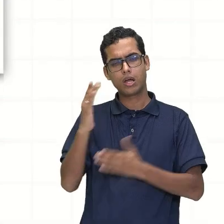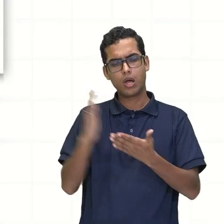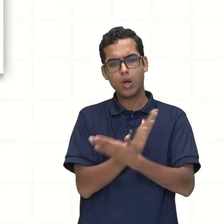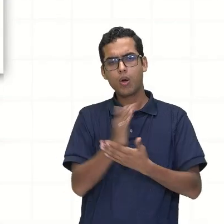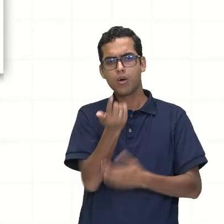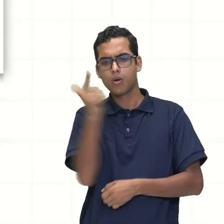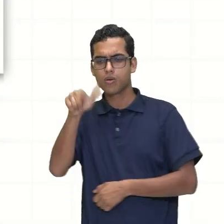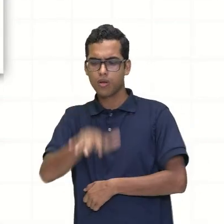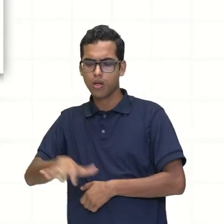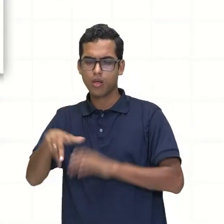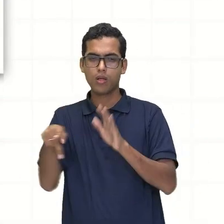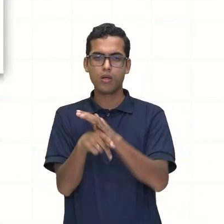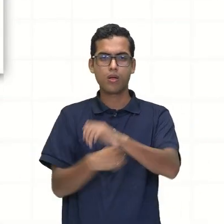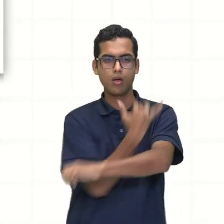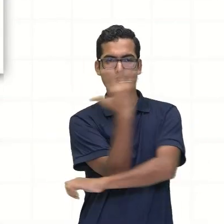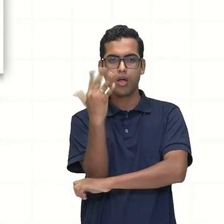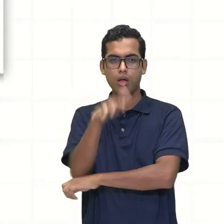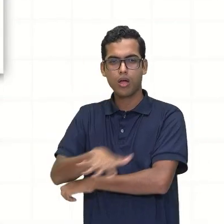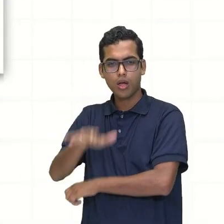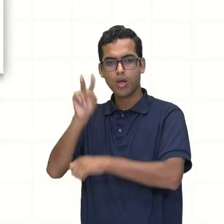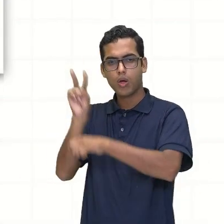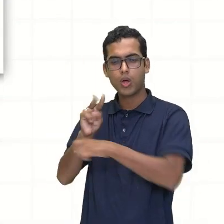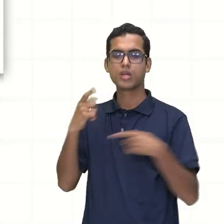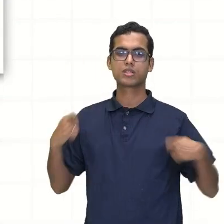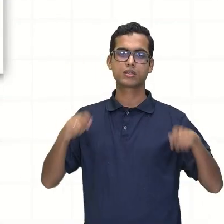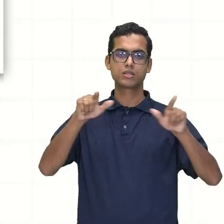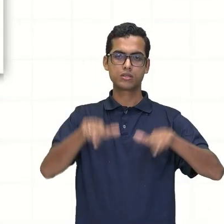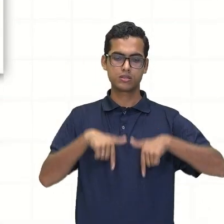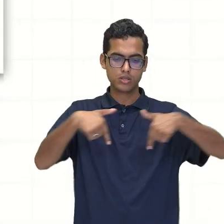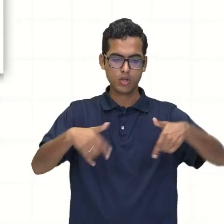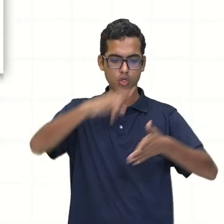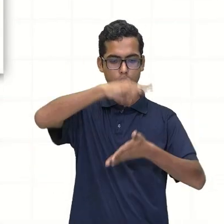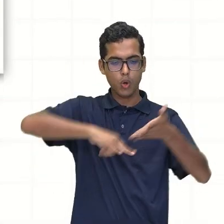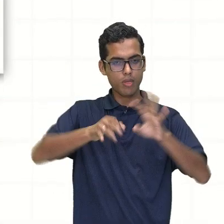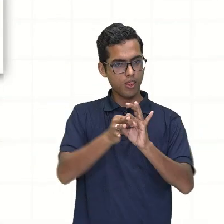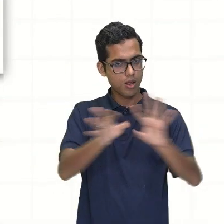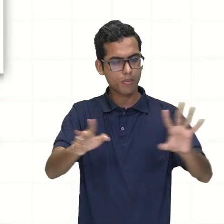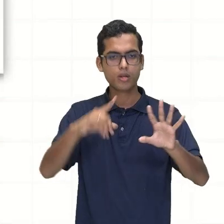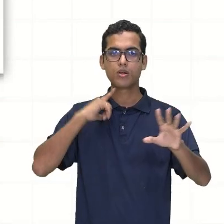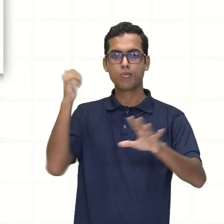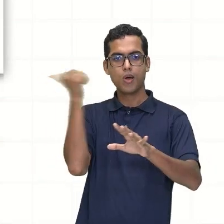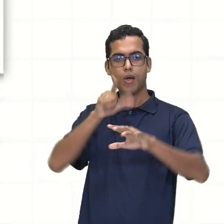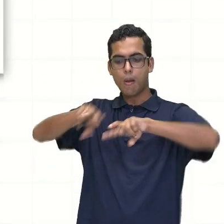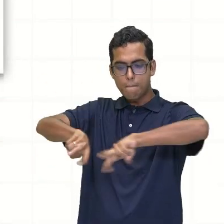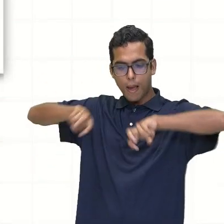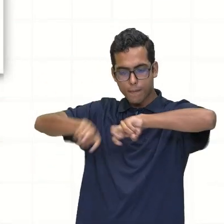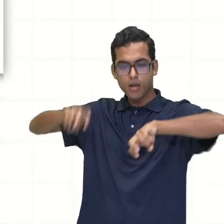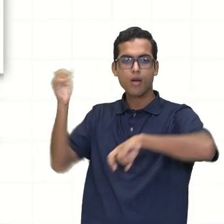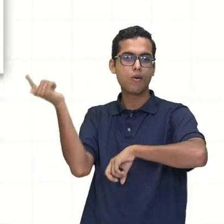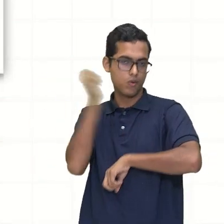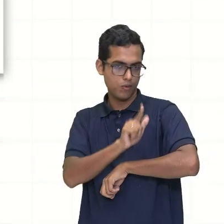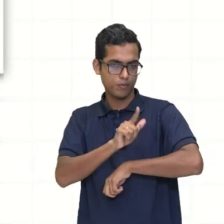reservas ambientais, né, então você precisa ter um licenciamento ambiental para retirada dessa